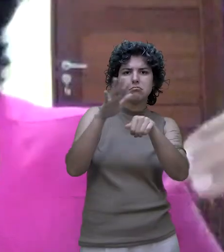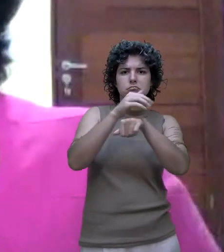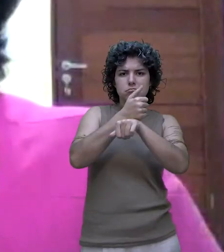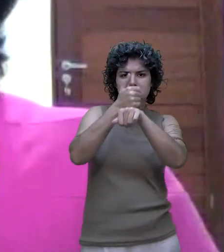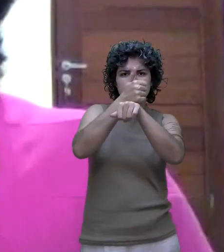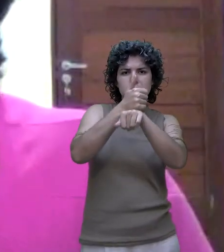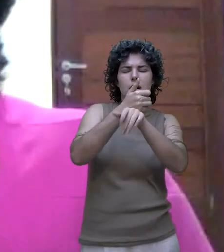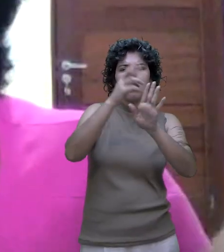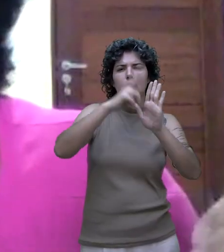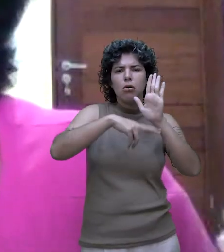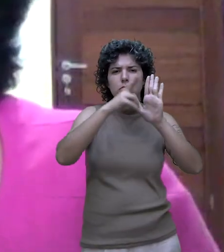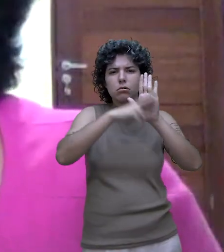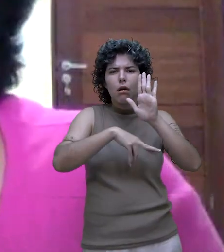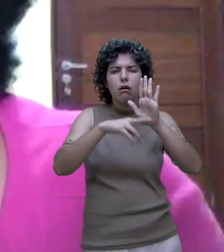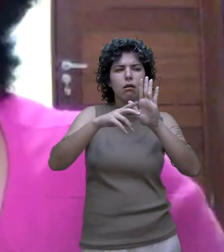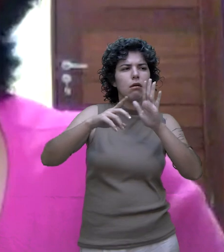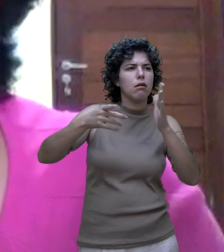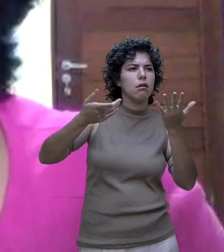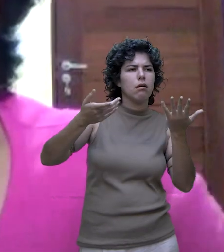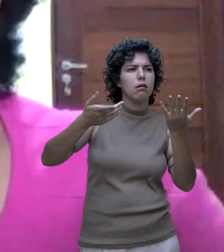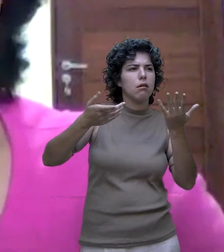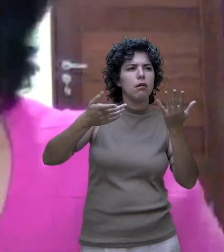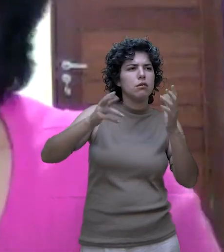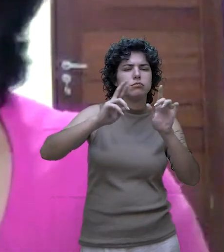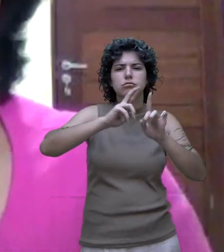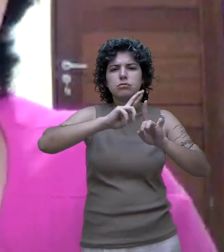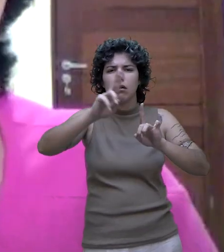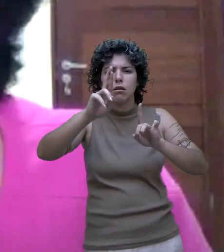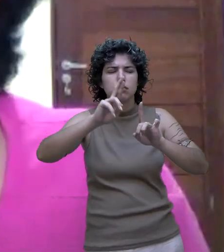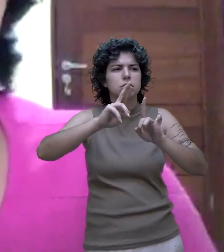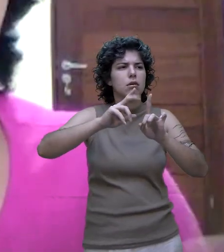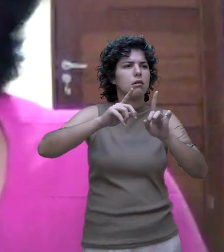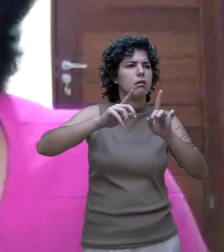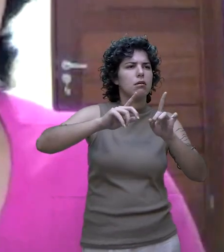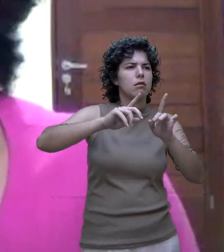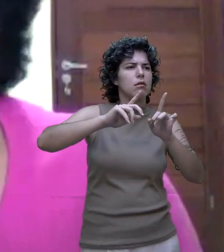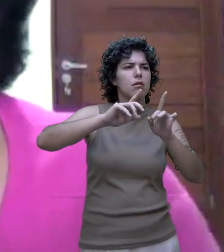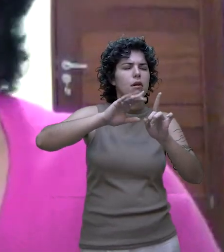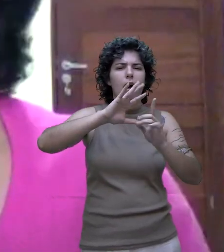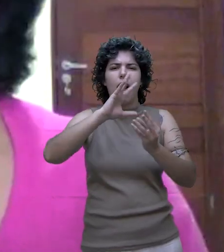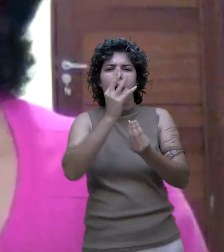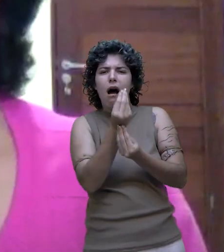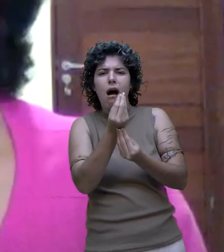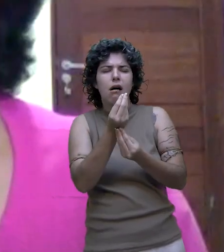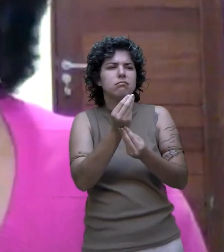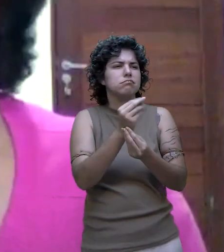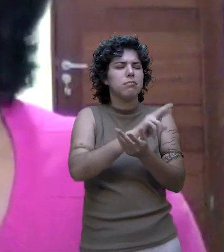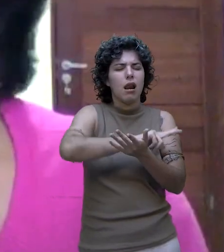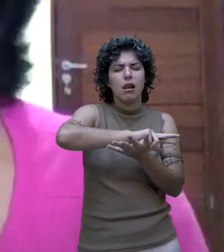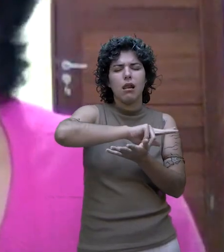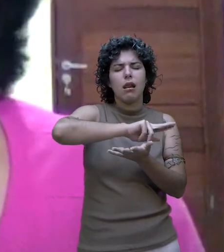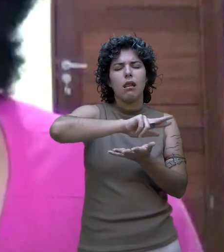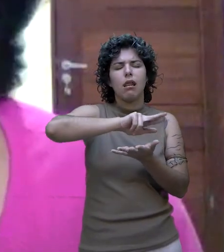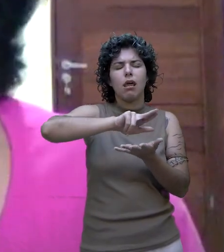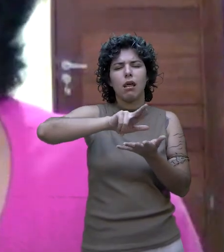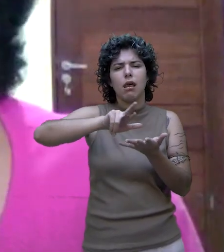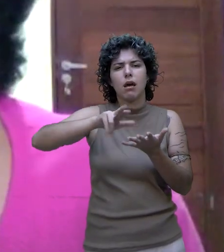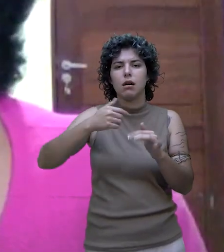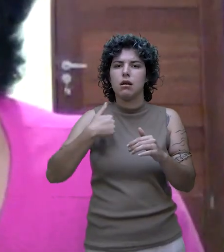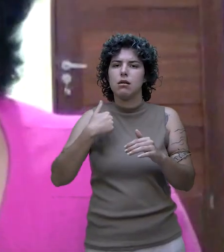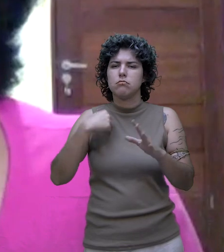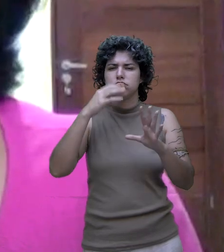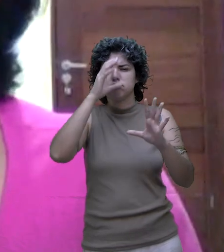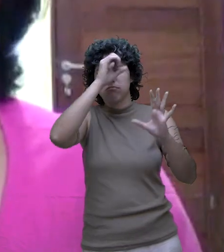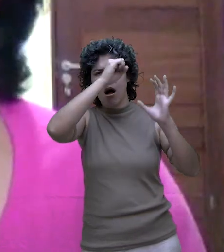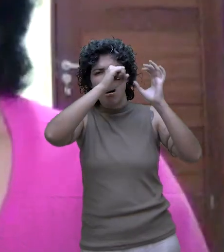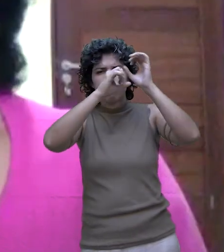direção, mobilização, arte, e tudo ali, eu tive aula de tudo ali. Então, foi uma escola, foi o